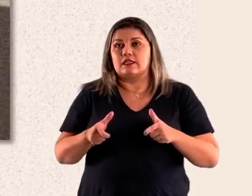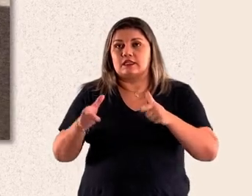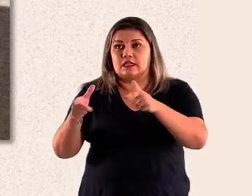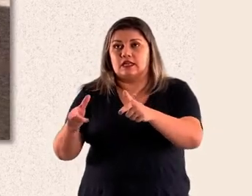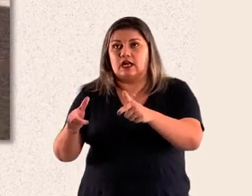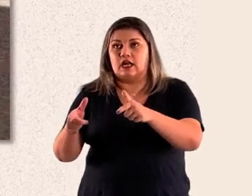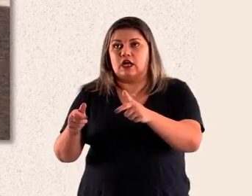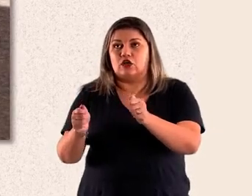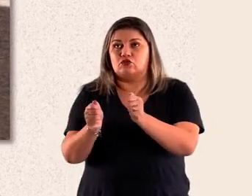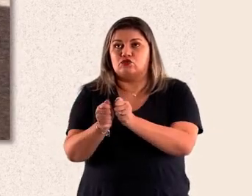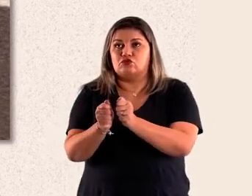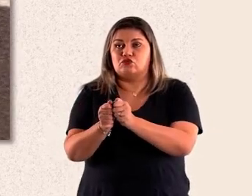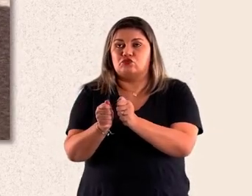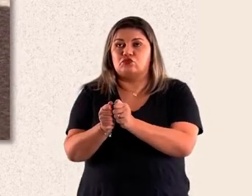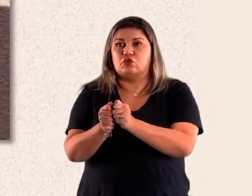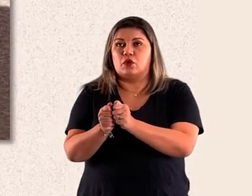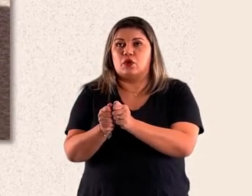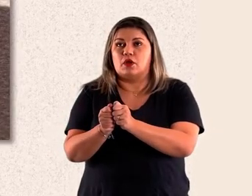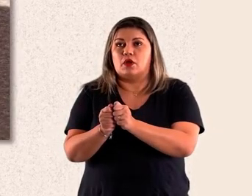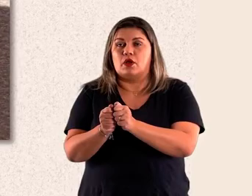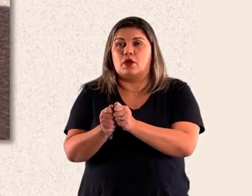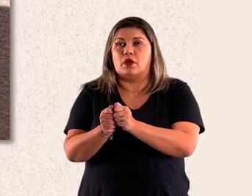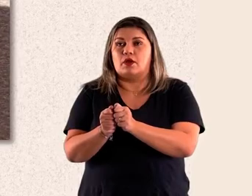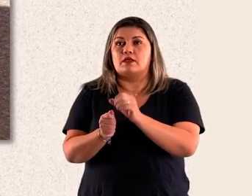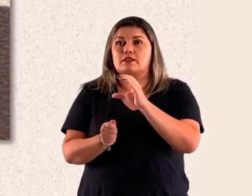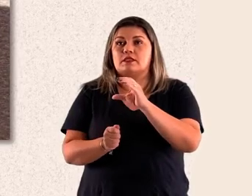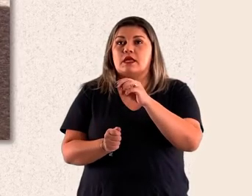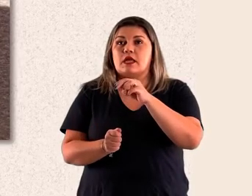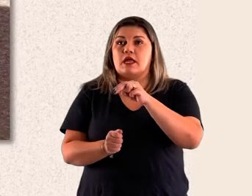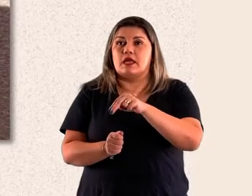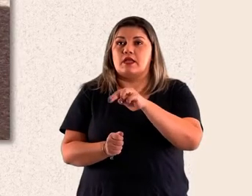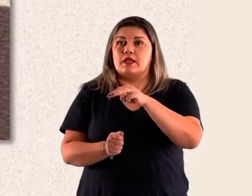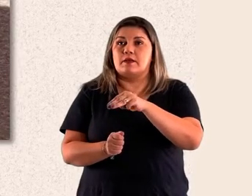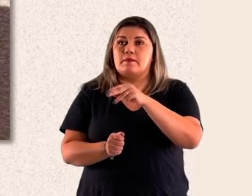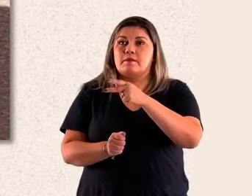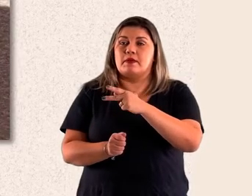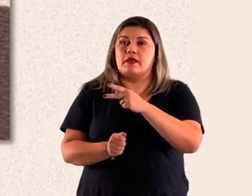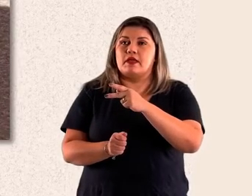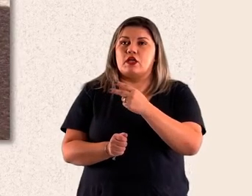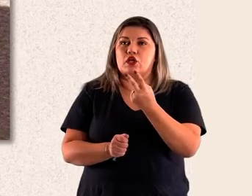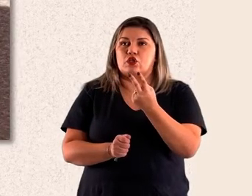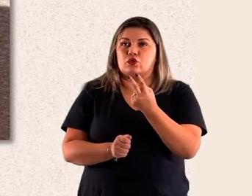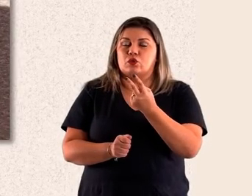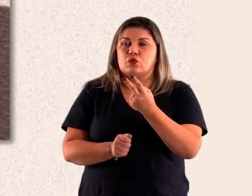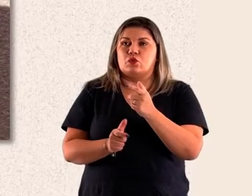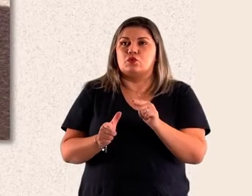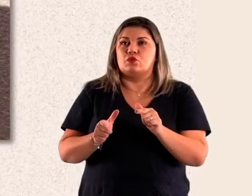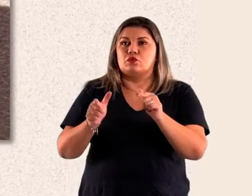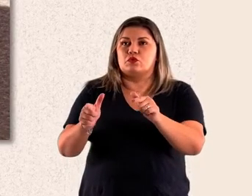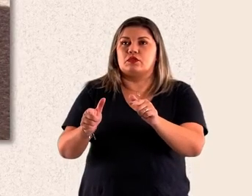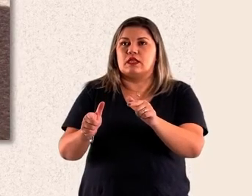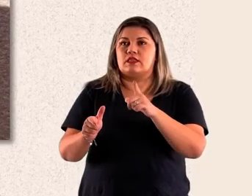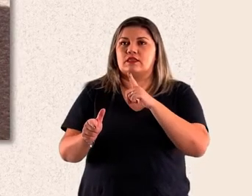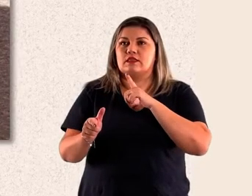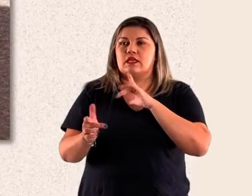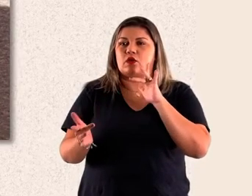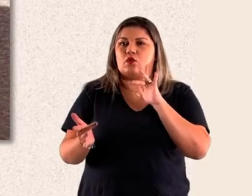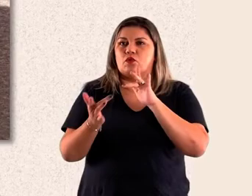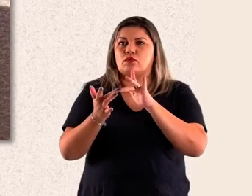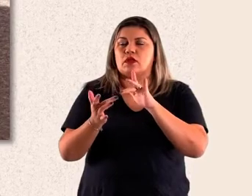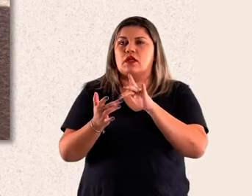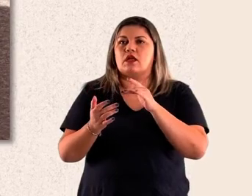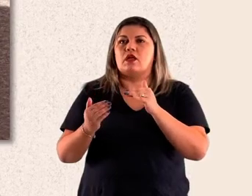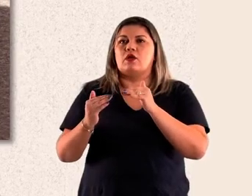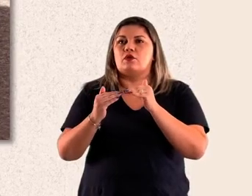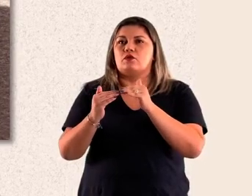é um kit do cnmp com duas publicações que tem muito a ver com com isso que você abordou hoje Melissa e eu vou